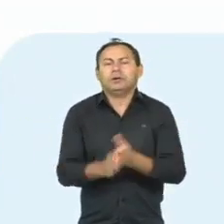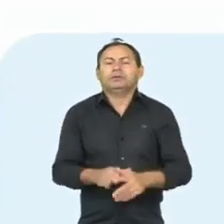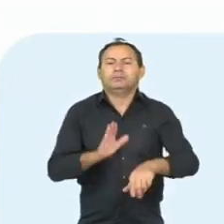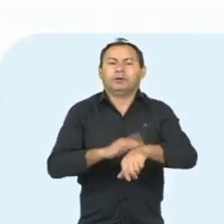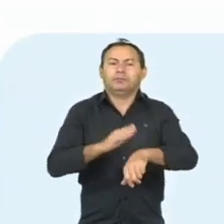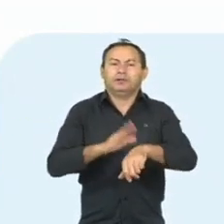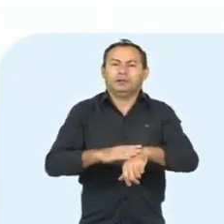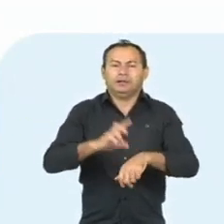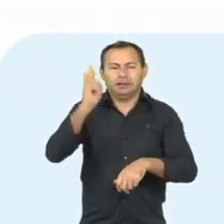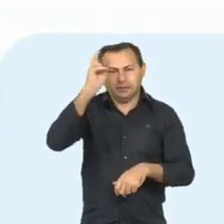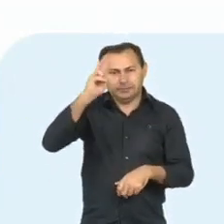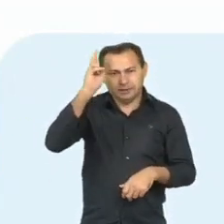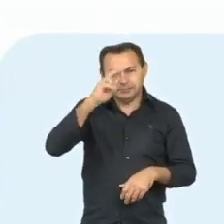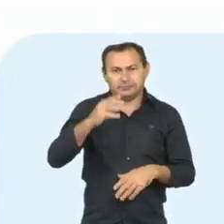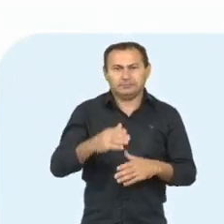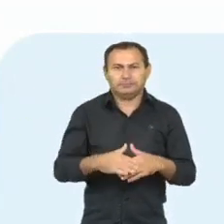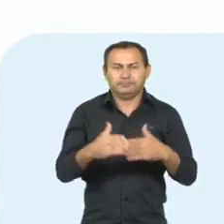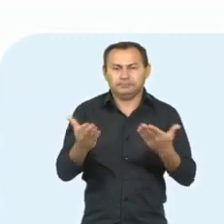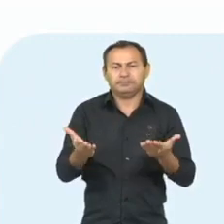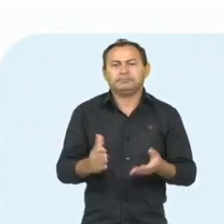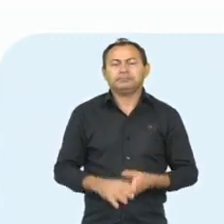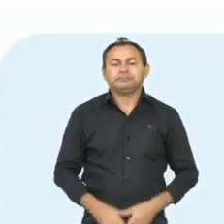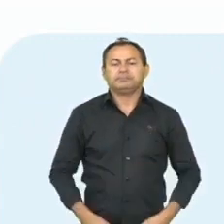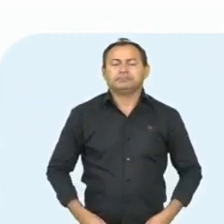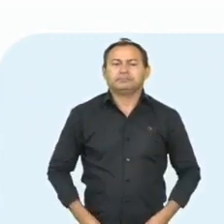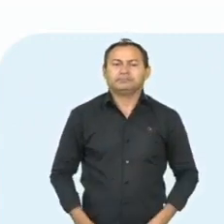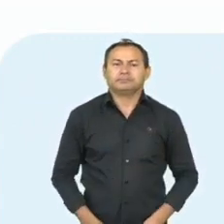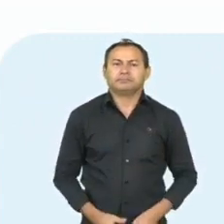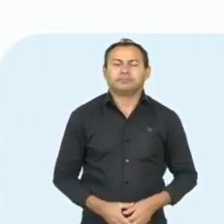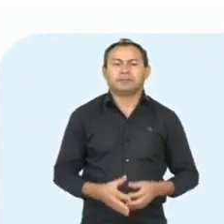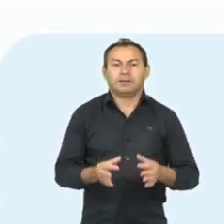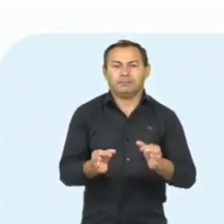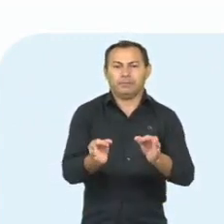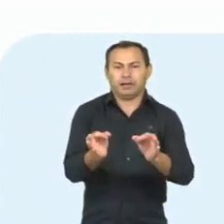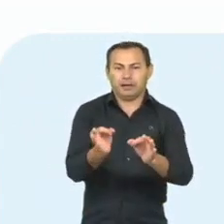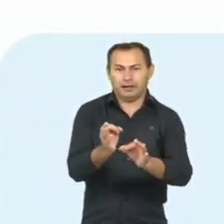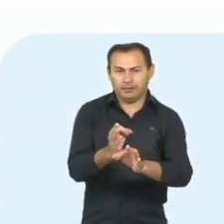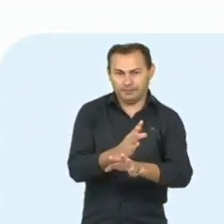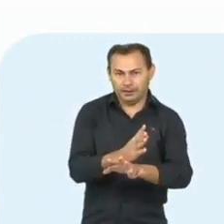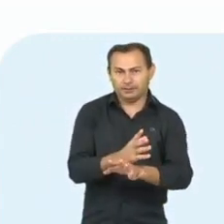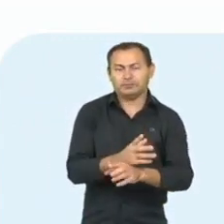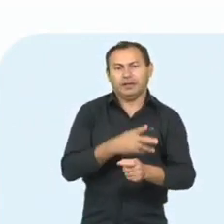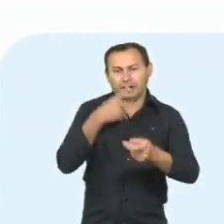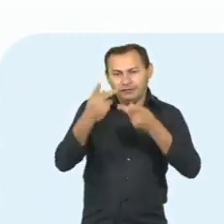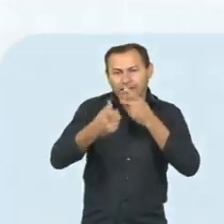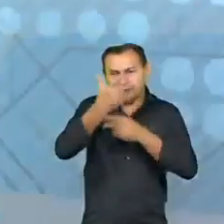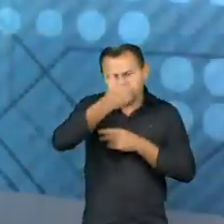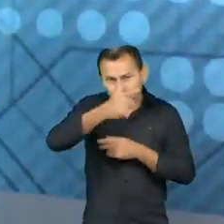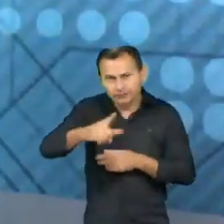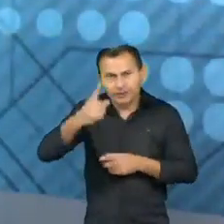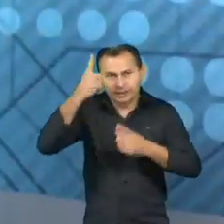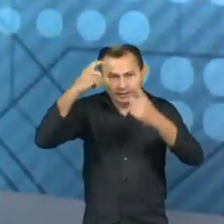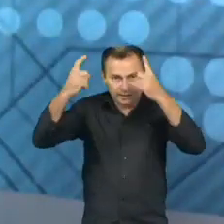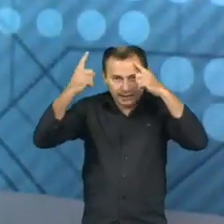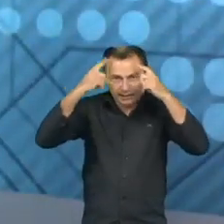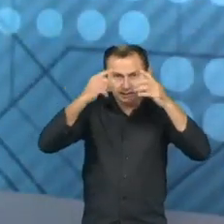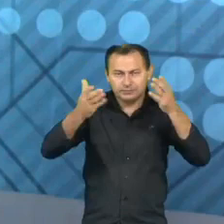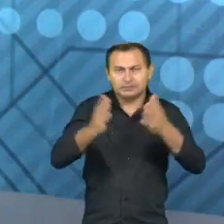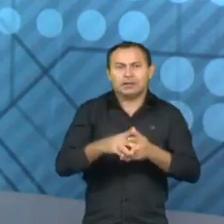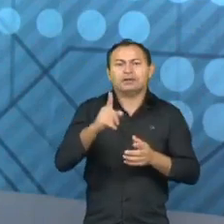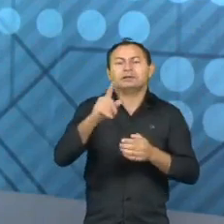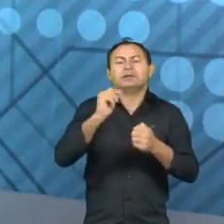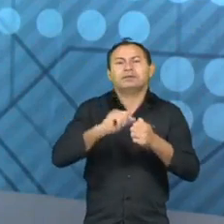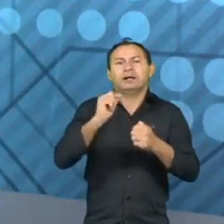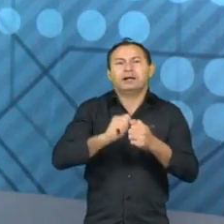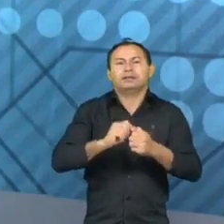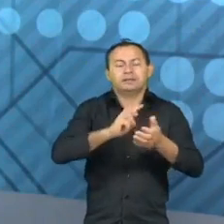este recapitulando. Bom, para finalizar, eu reforço a ideia aqui que você